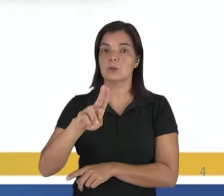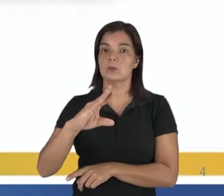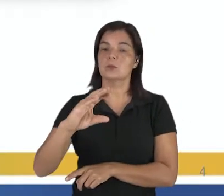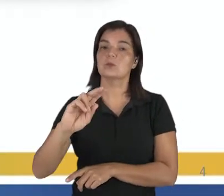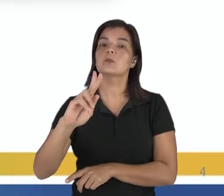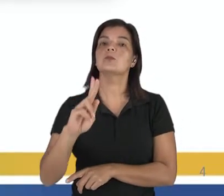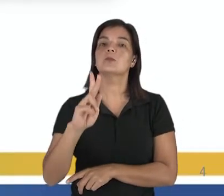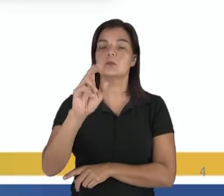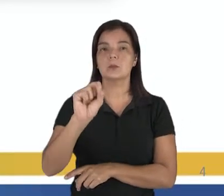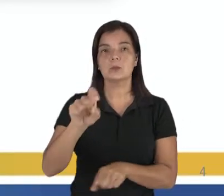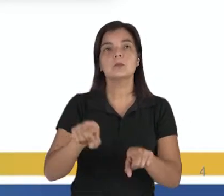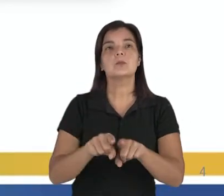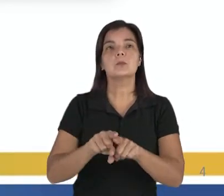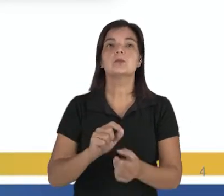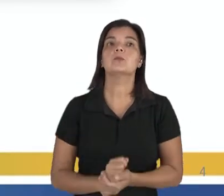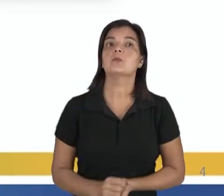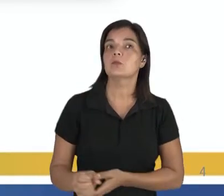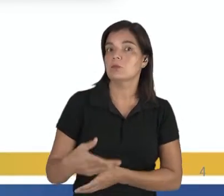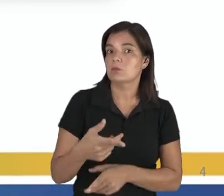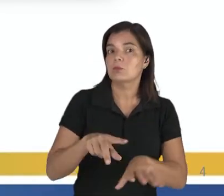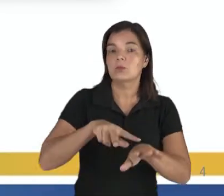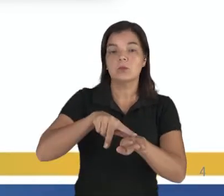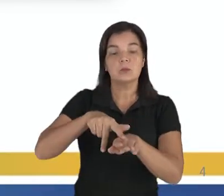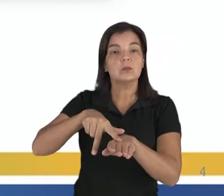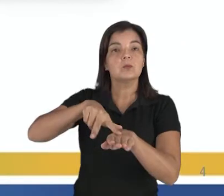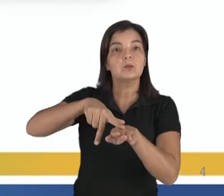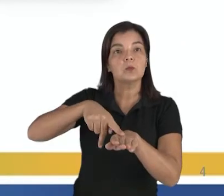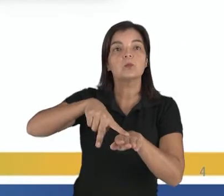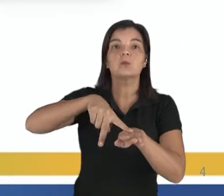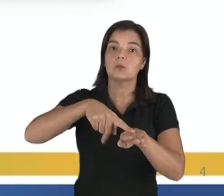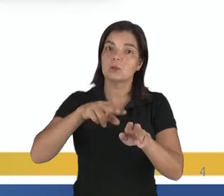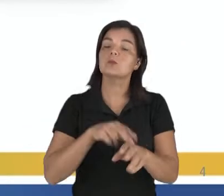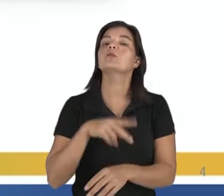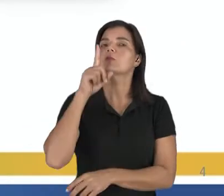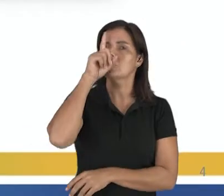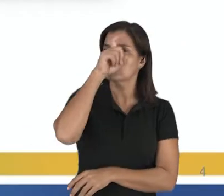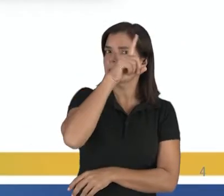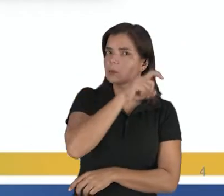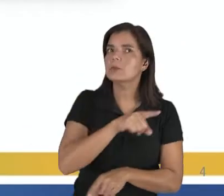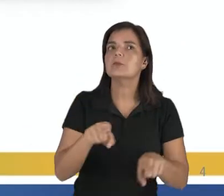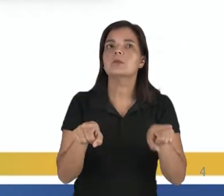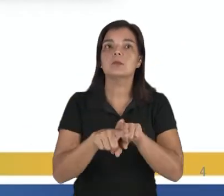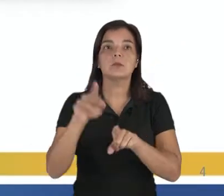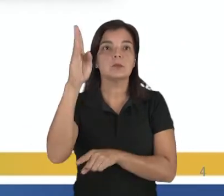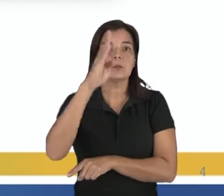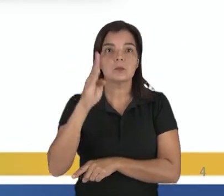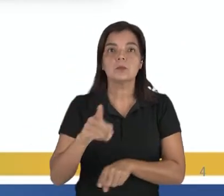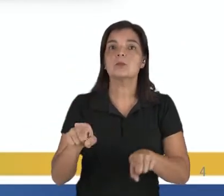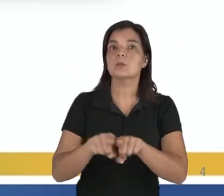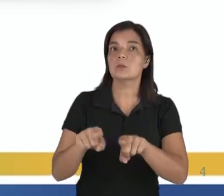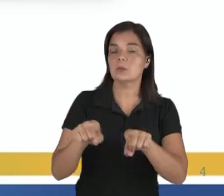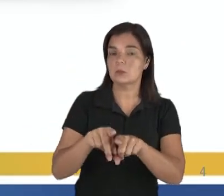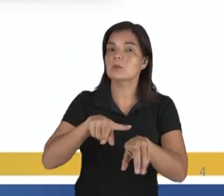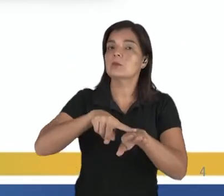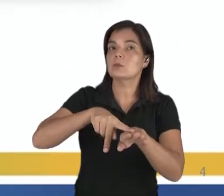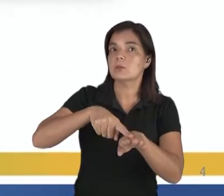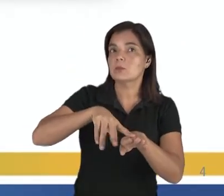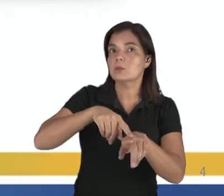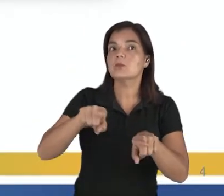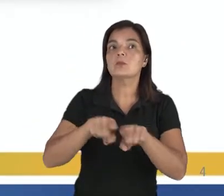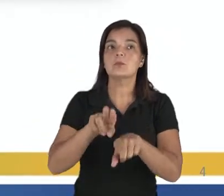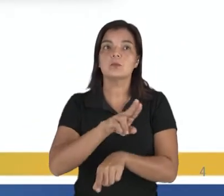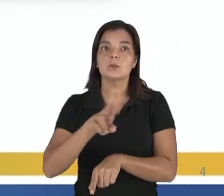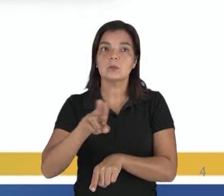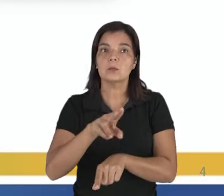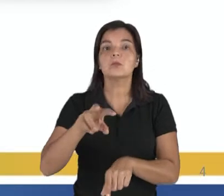skate executam-se manobras com altos e baixos graus de dificuldades, né? O Brasil, o praticante de skate recebe o nome